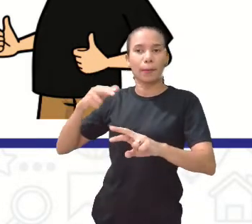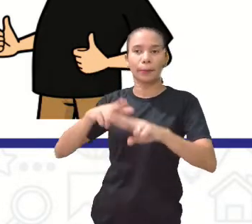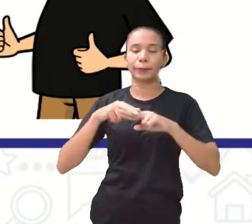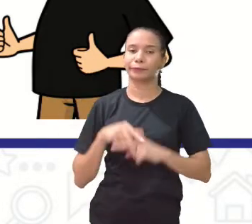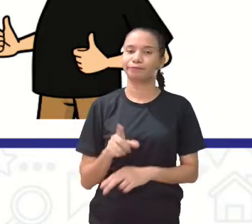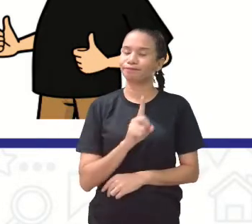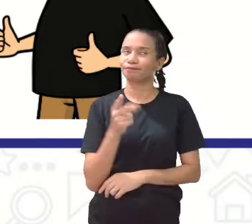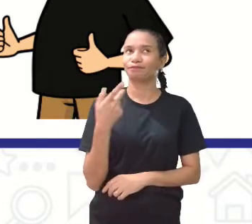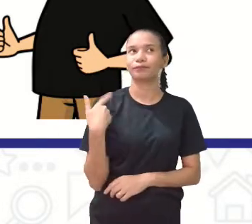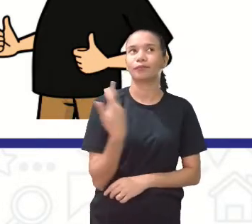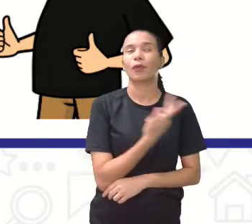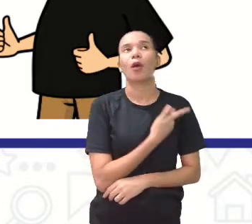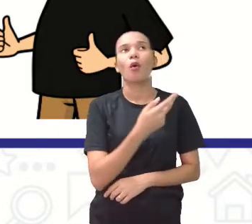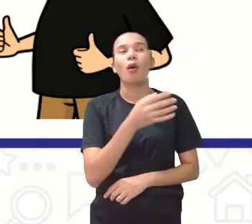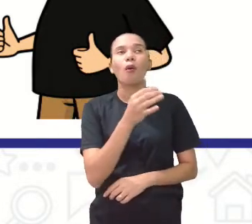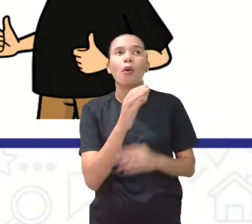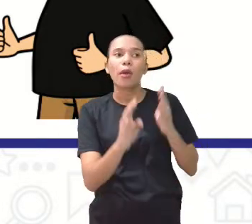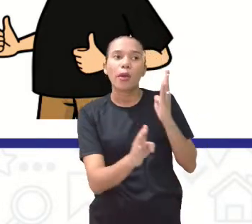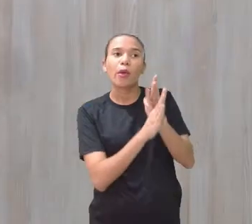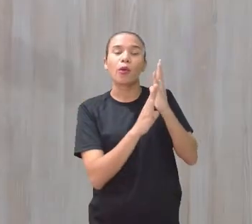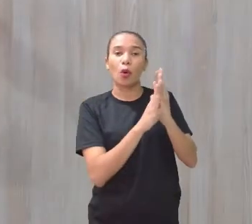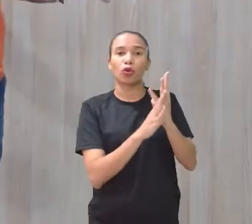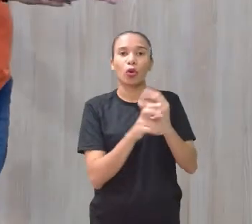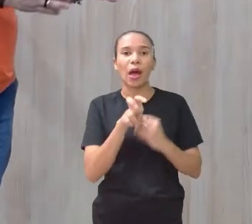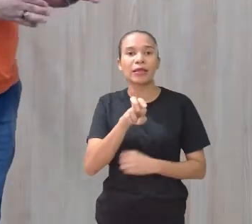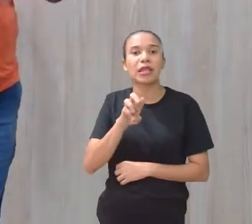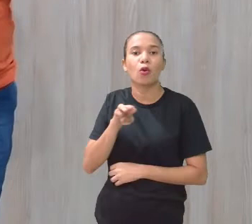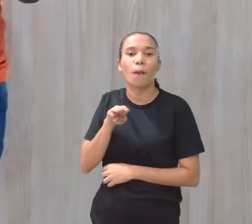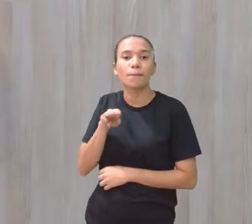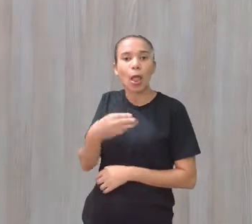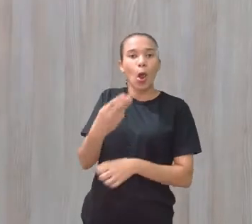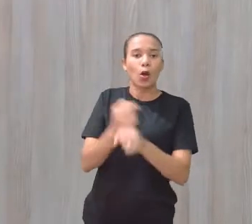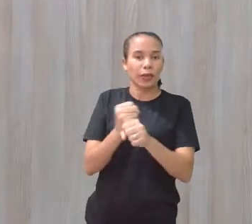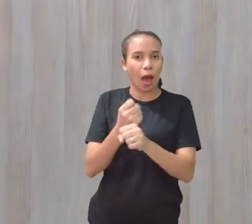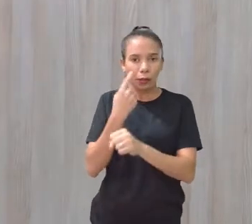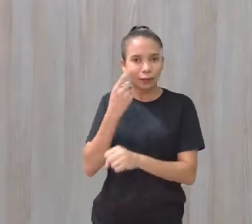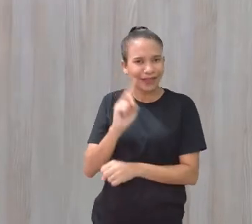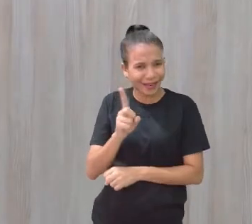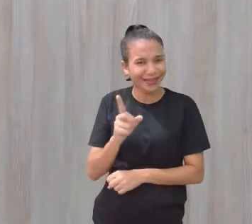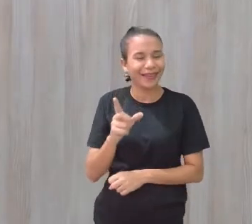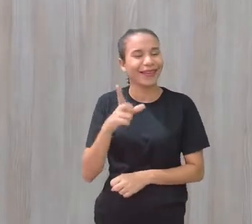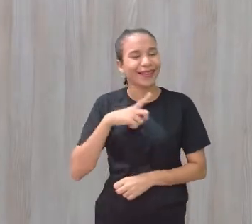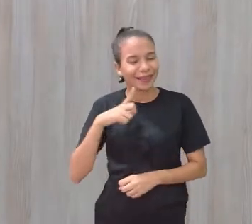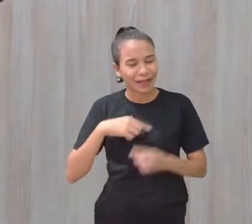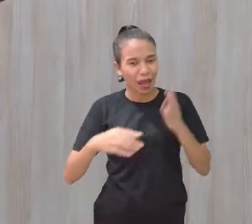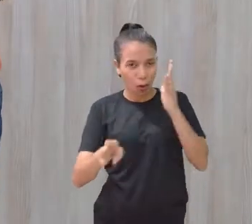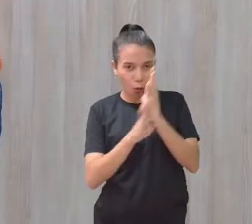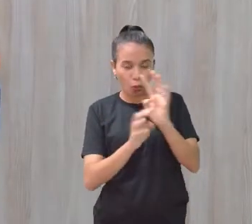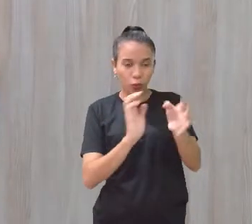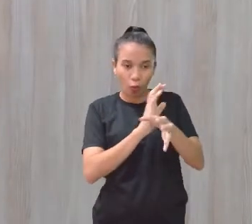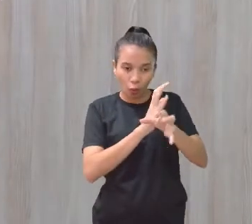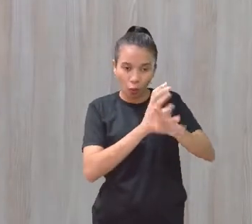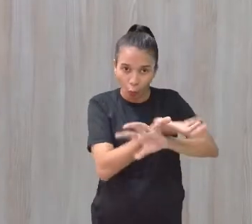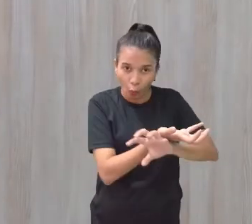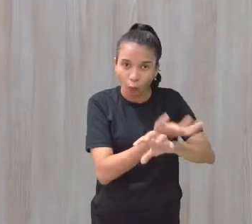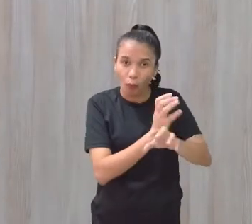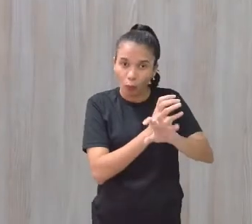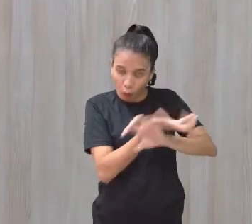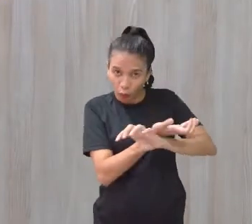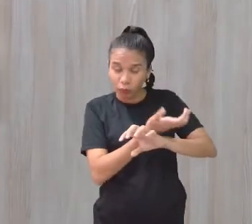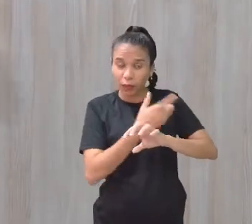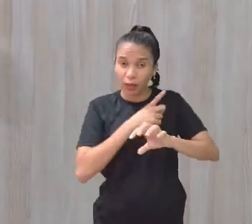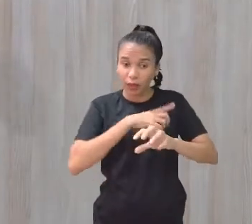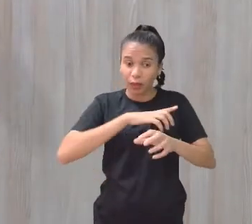a gente encontrou esses fósseis há 5 milhões de anos. É que esses fósseis que foram encontrados, eles têm